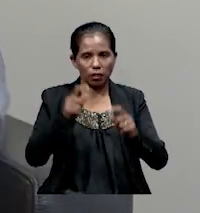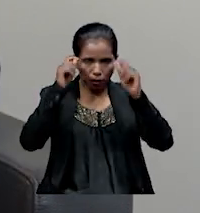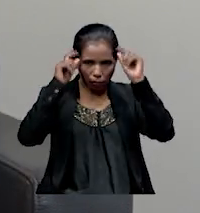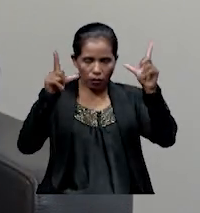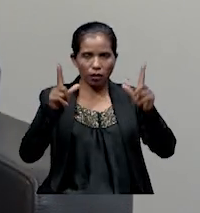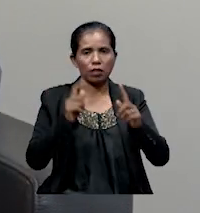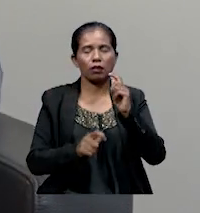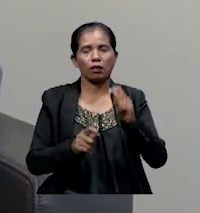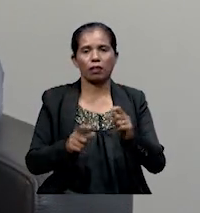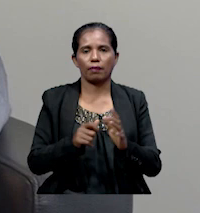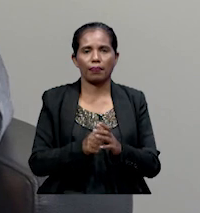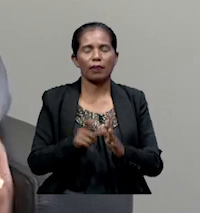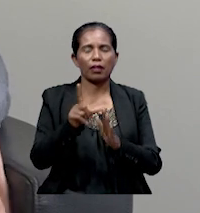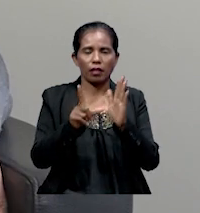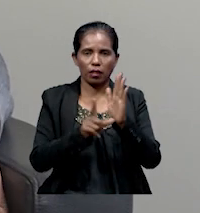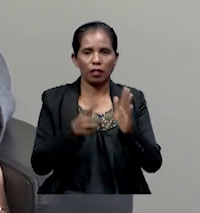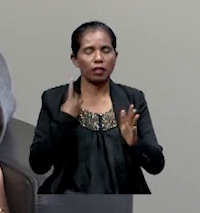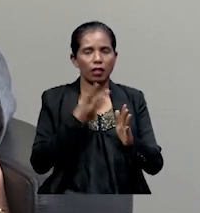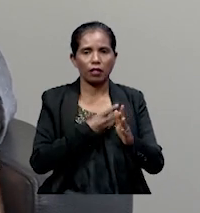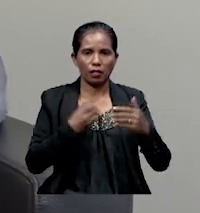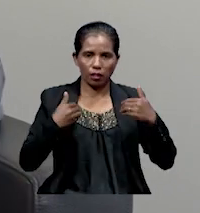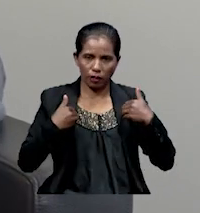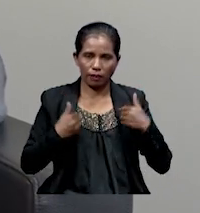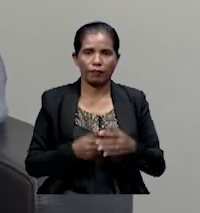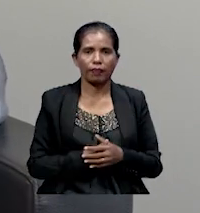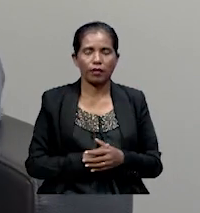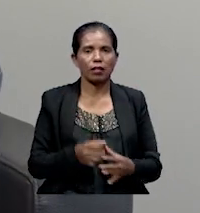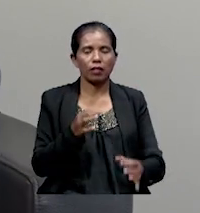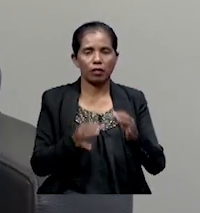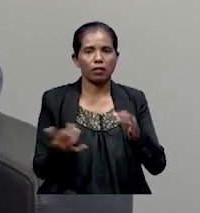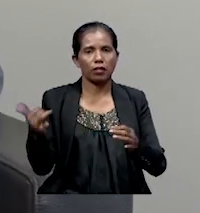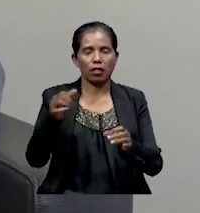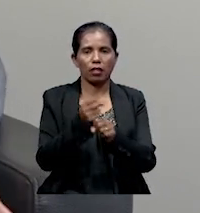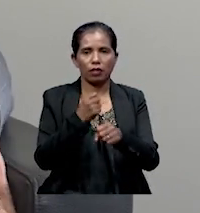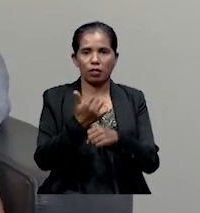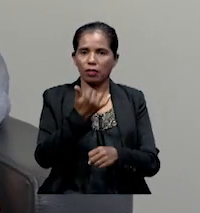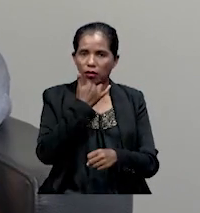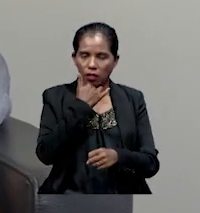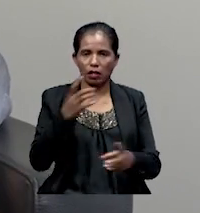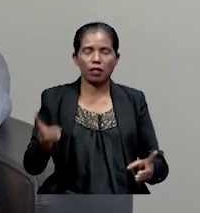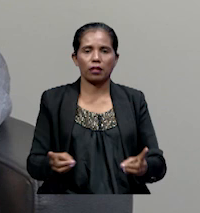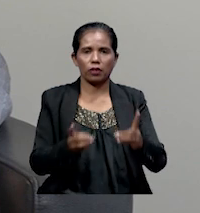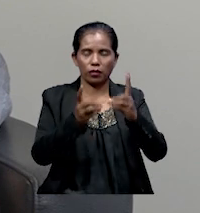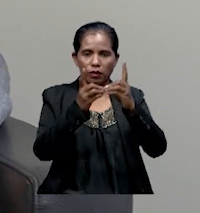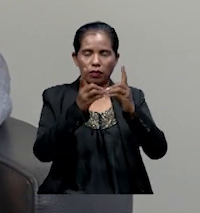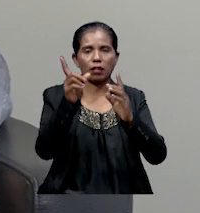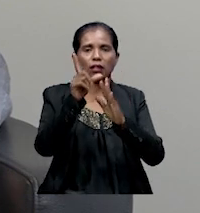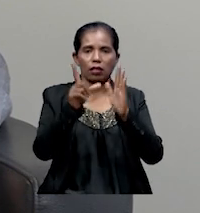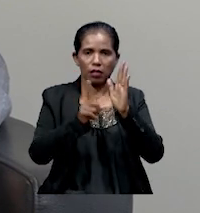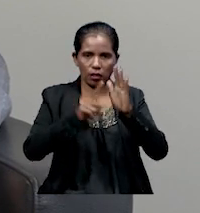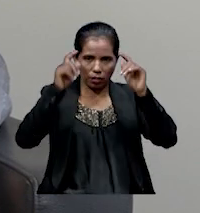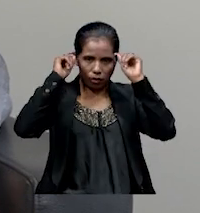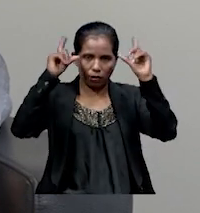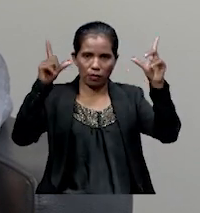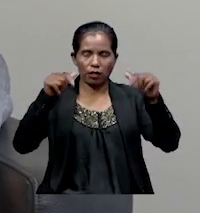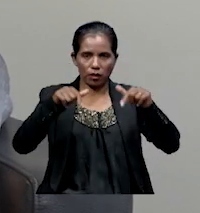se sirhal le ihana ba itni sofa ne hate Timor quando sirhal sala rumah kontra itni le Timor